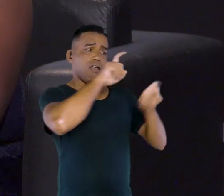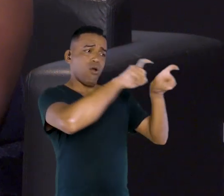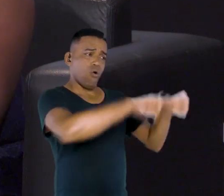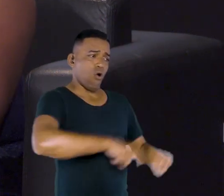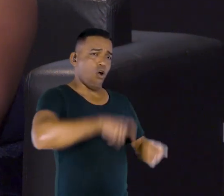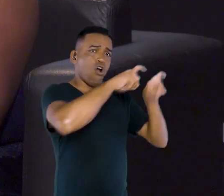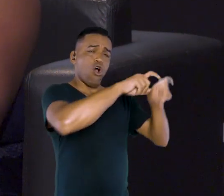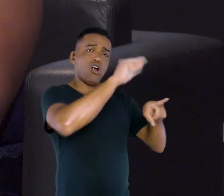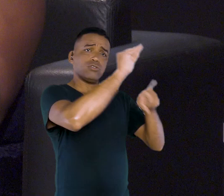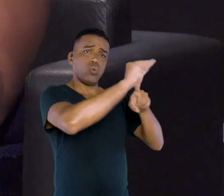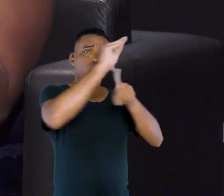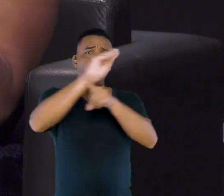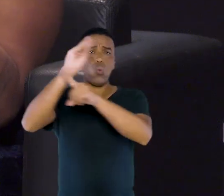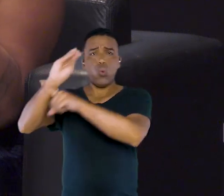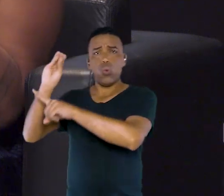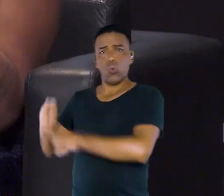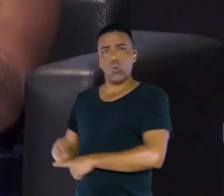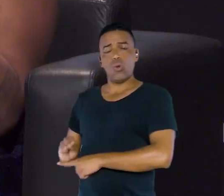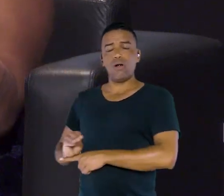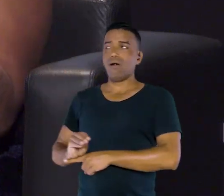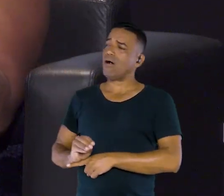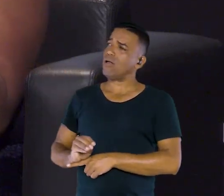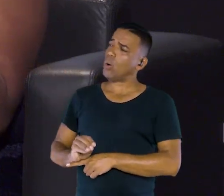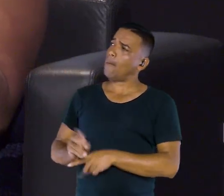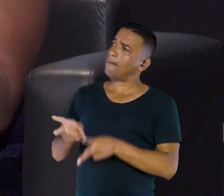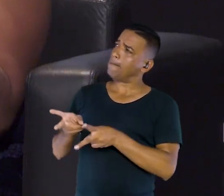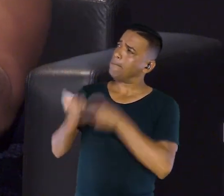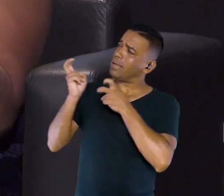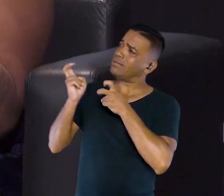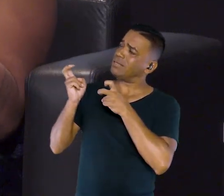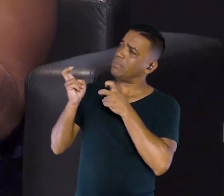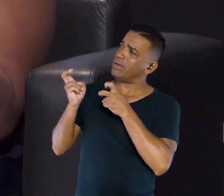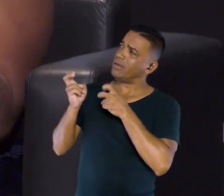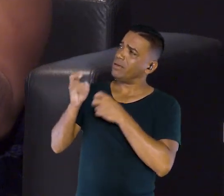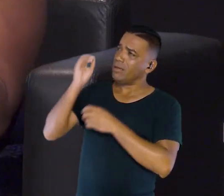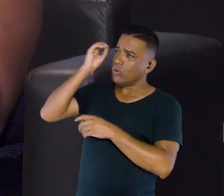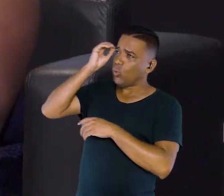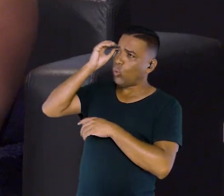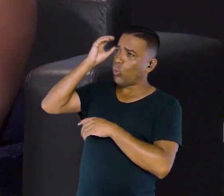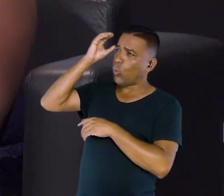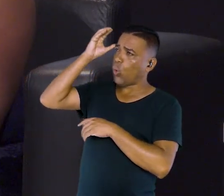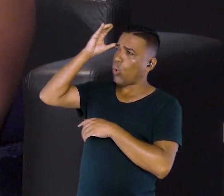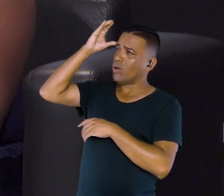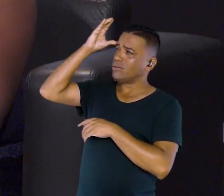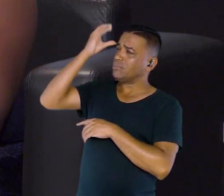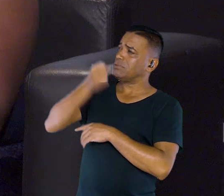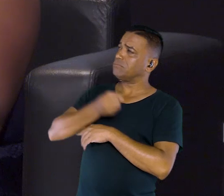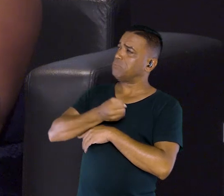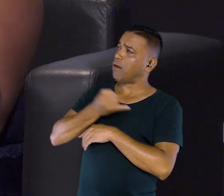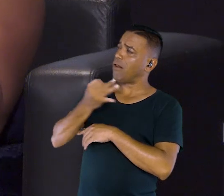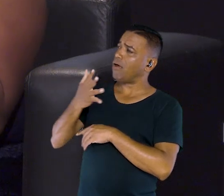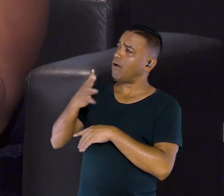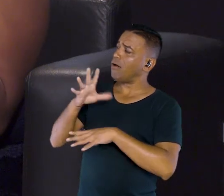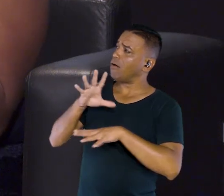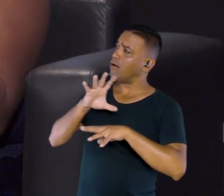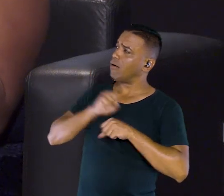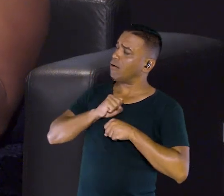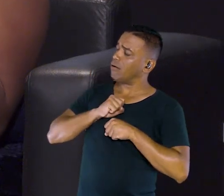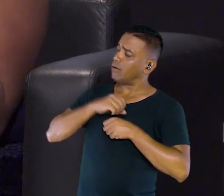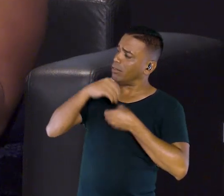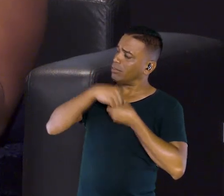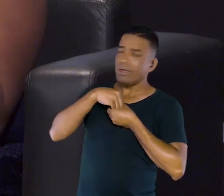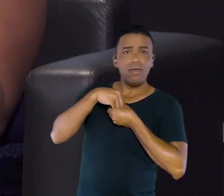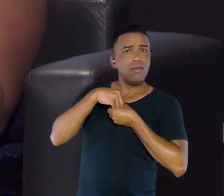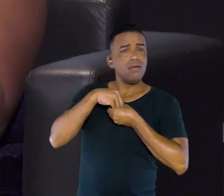roça. Eu percebi que eu tinha essa riqueza de narrativas.